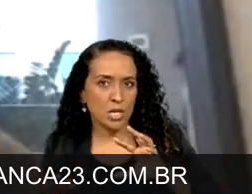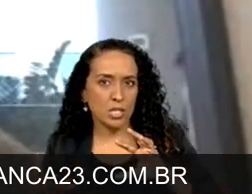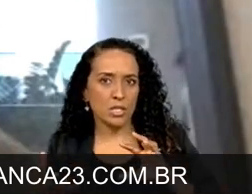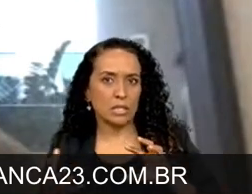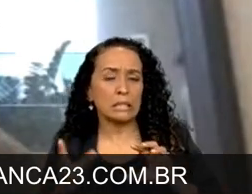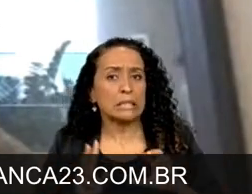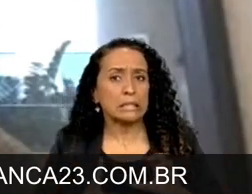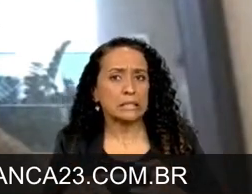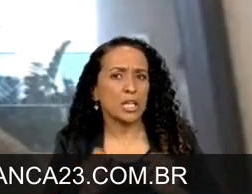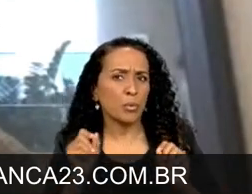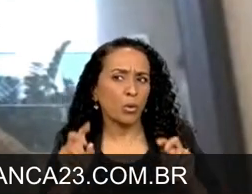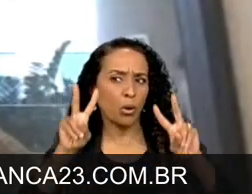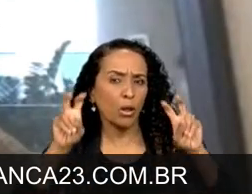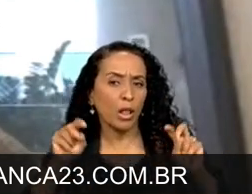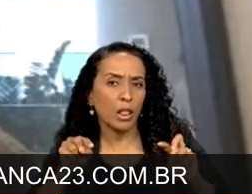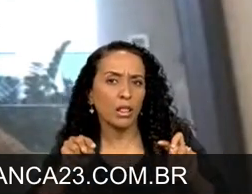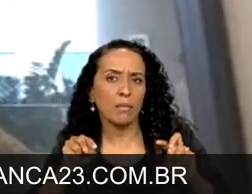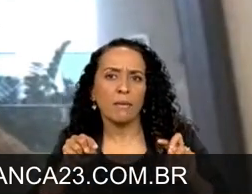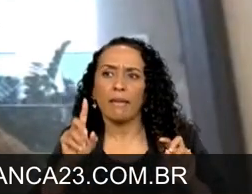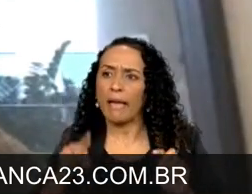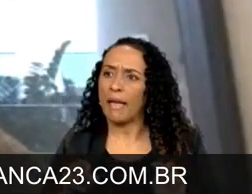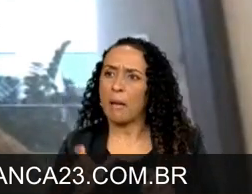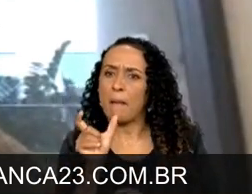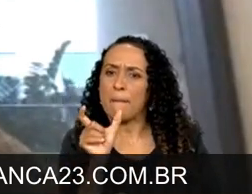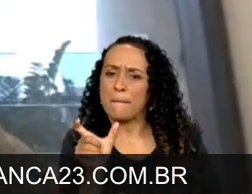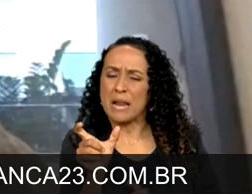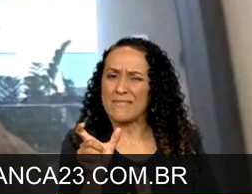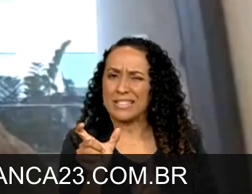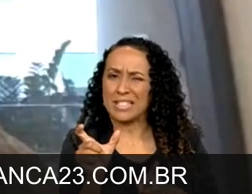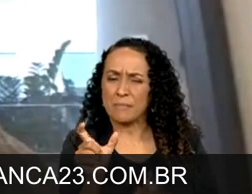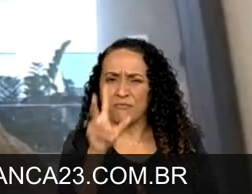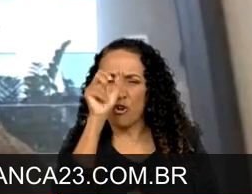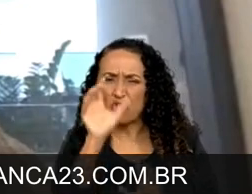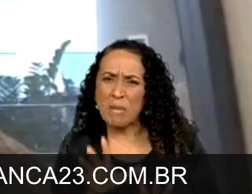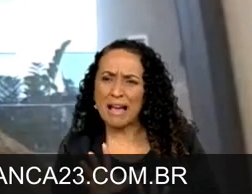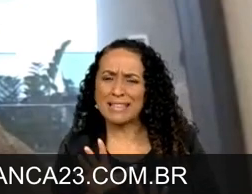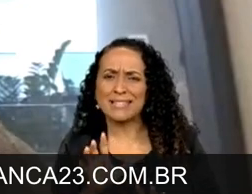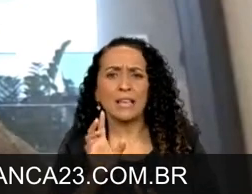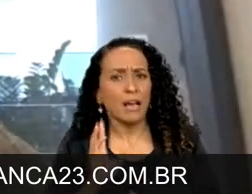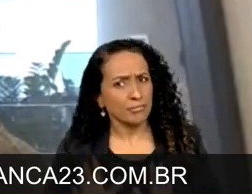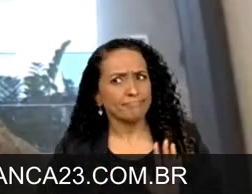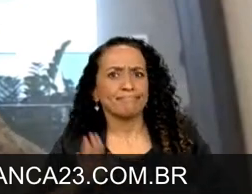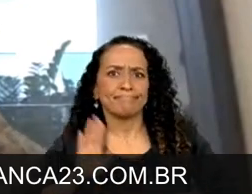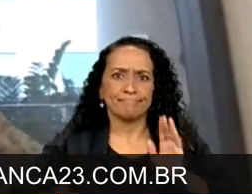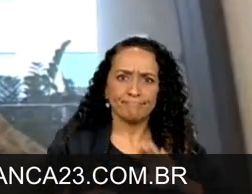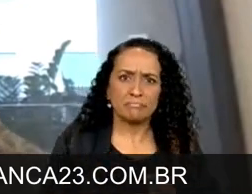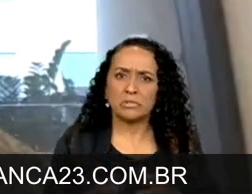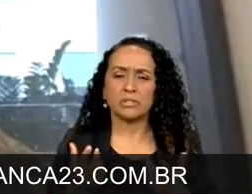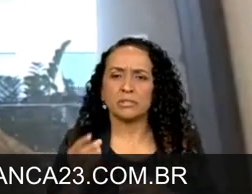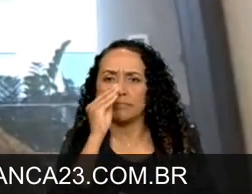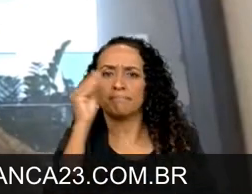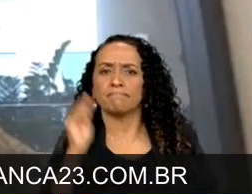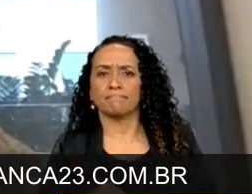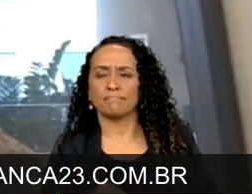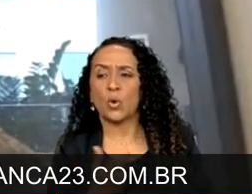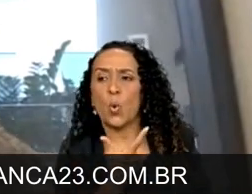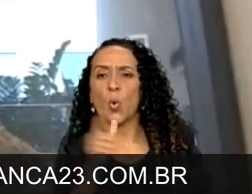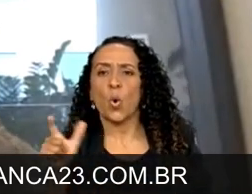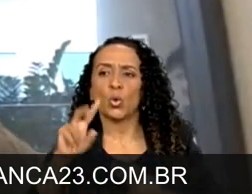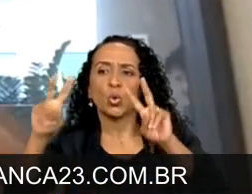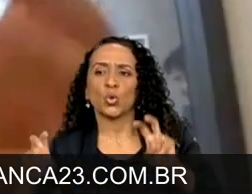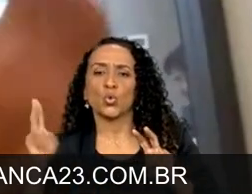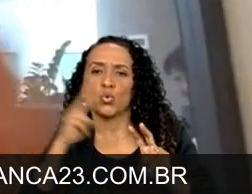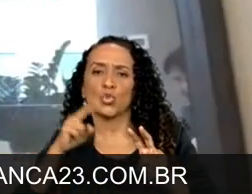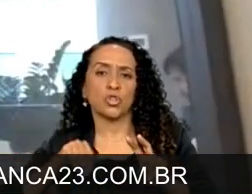deixado, sempre é uma palavra muito forte, mas muitas vezes foi deixado para trás em detrimento de assuntos que eram mais urgentes,